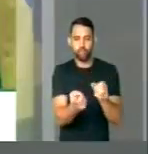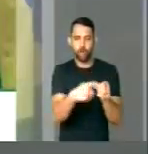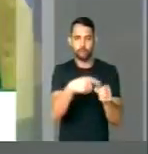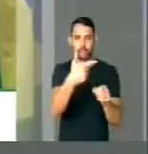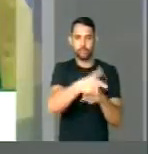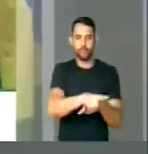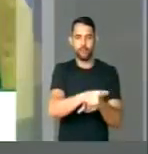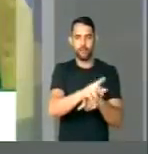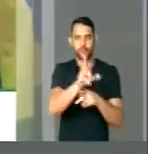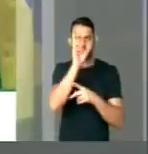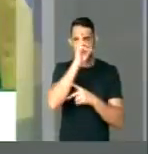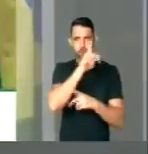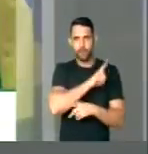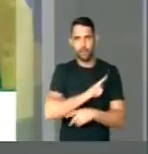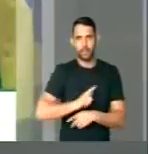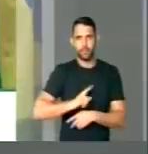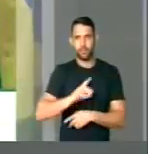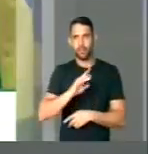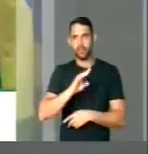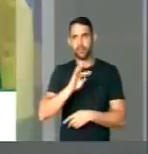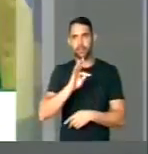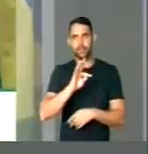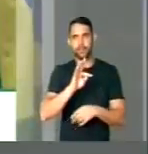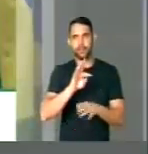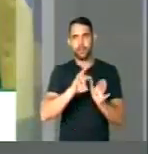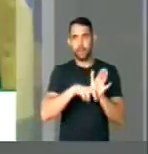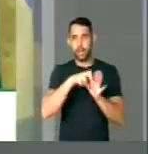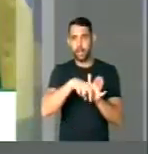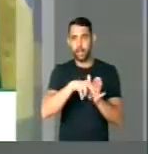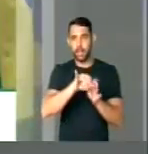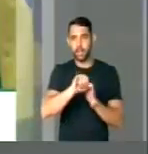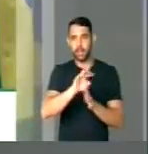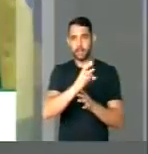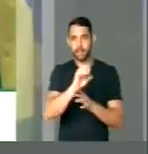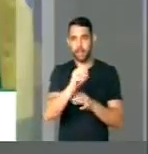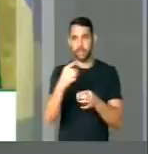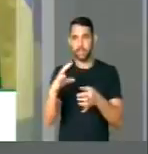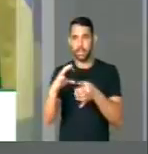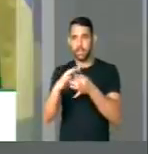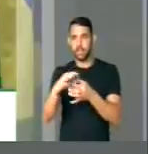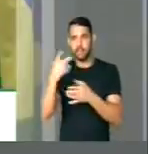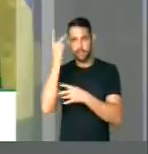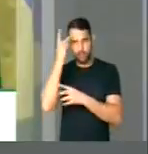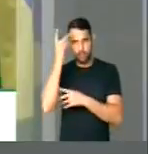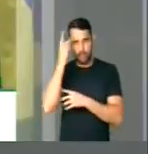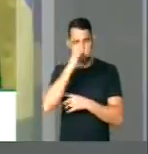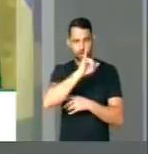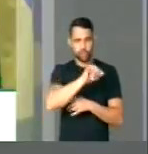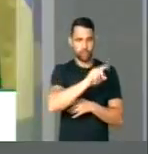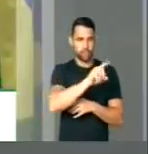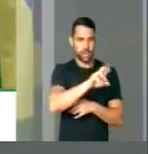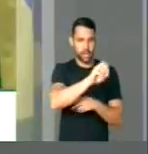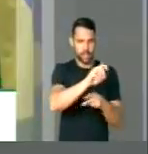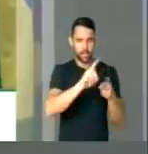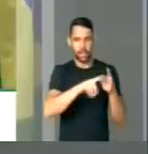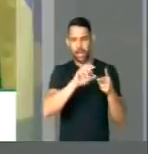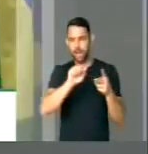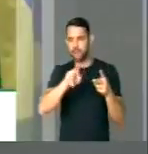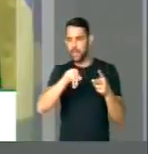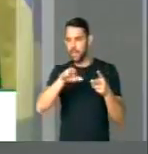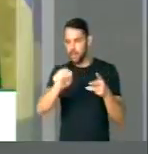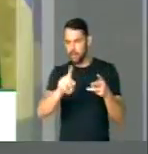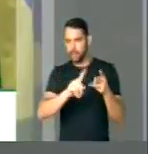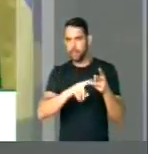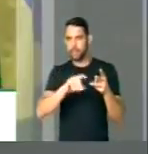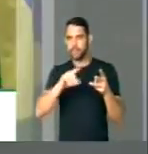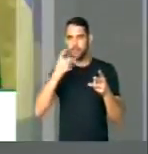projeto chamado trem Inter cidades que liga São Paulo a Jundiaí Campinas e americana liga São Paulo